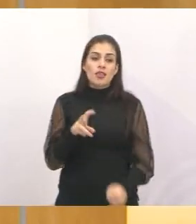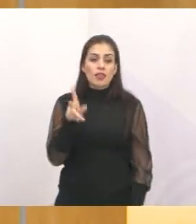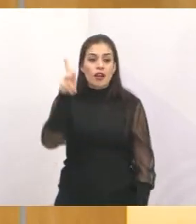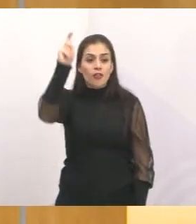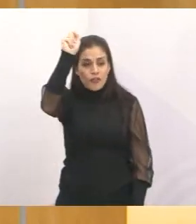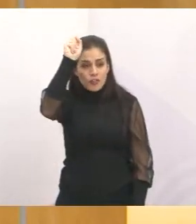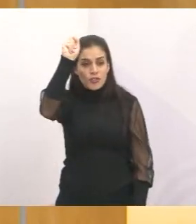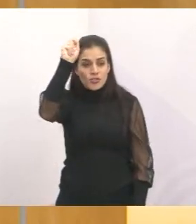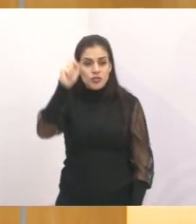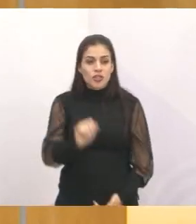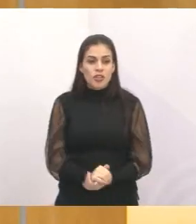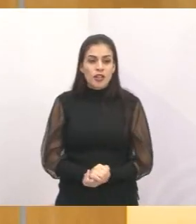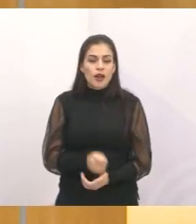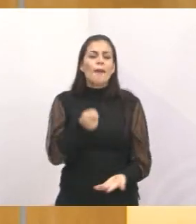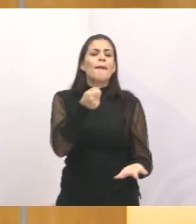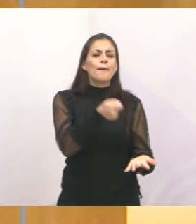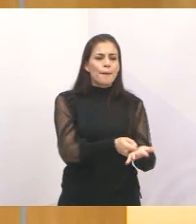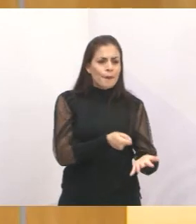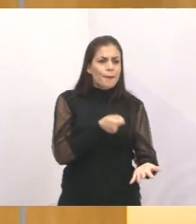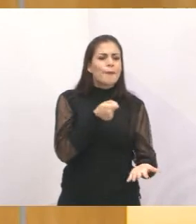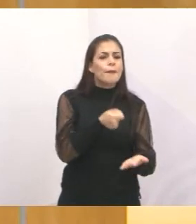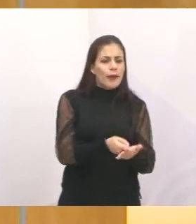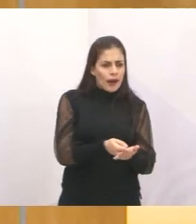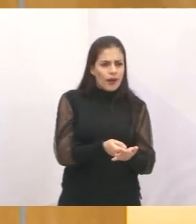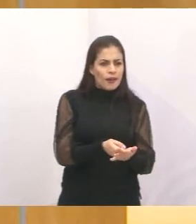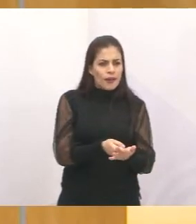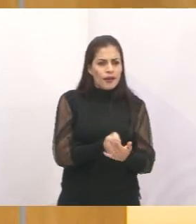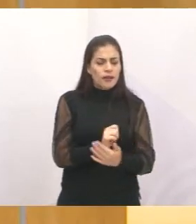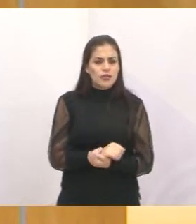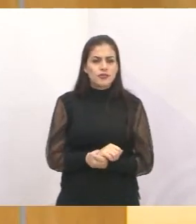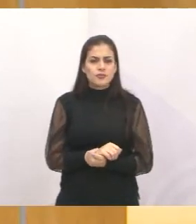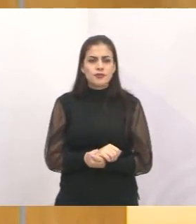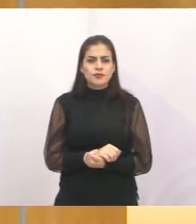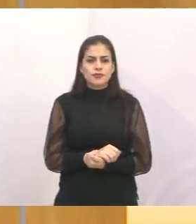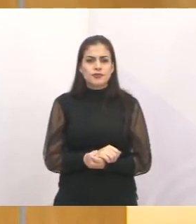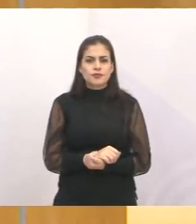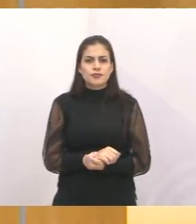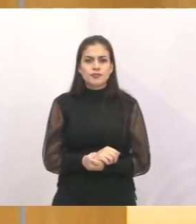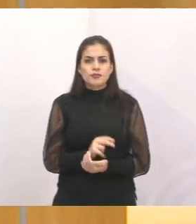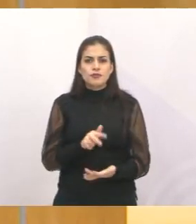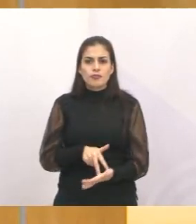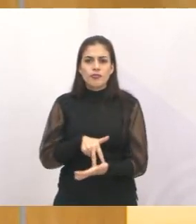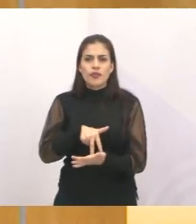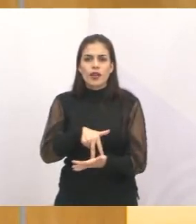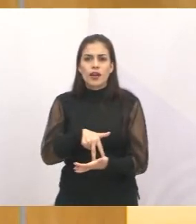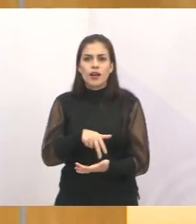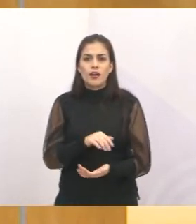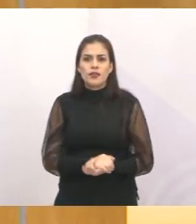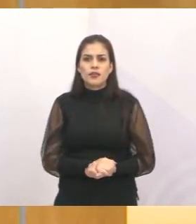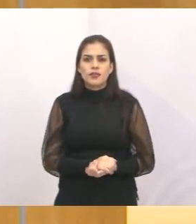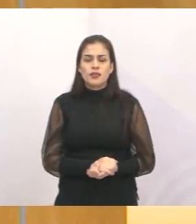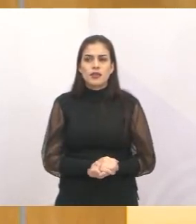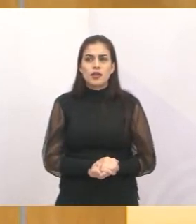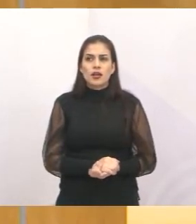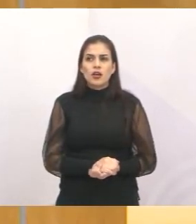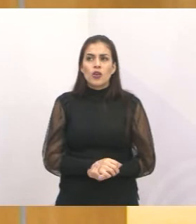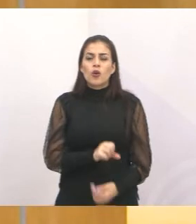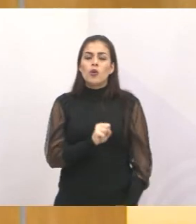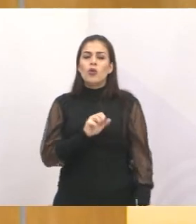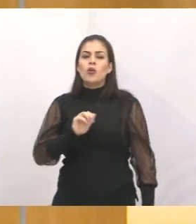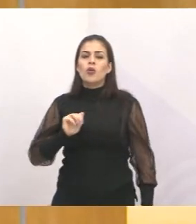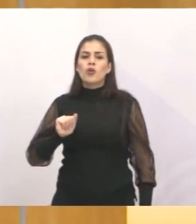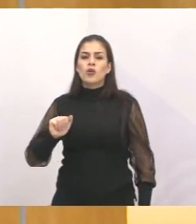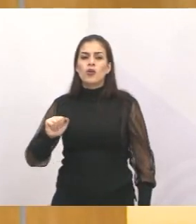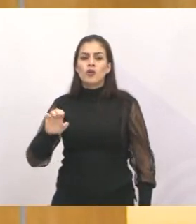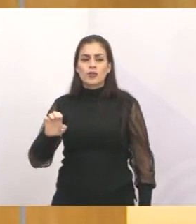que ela possa cobrar de forma bastante rígida a autarquia, que é o SAI,